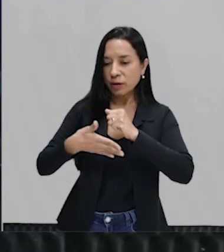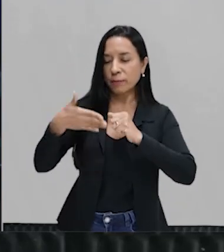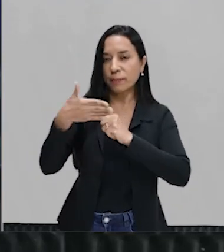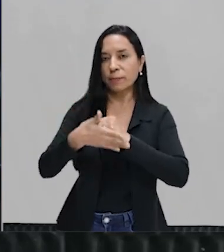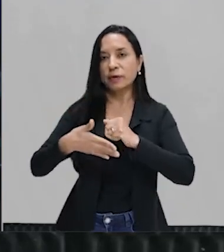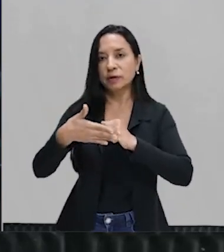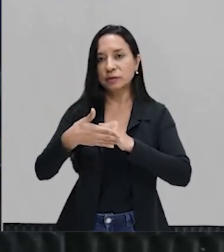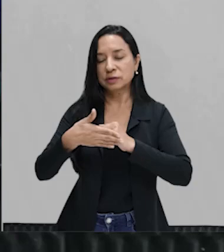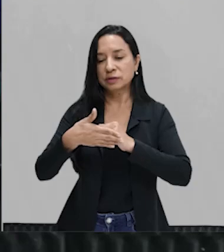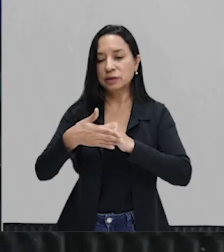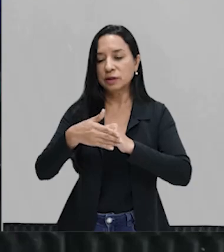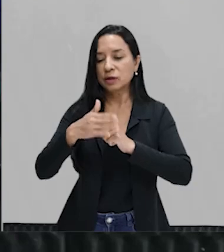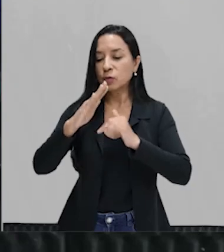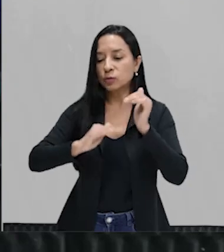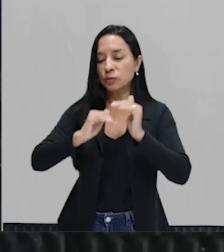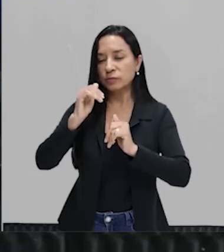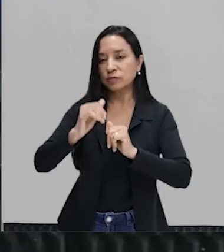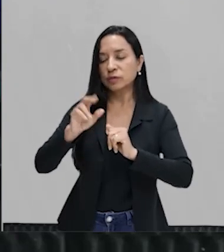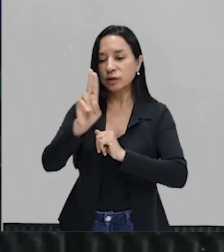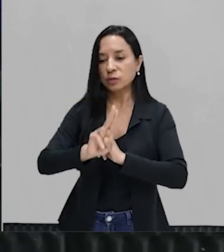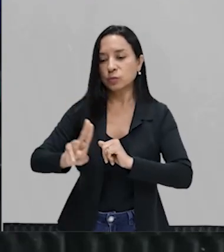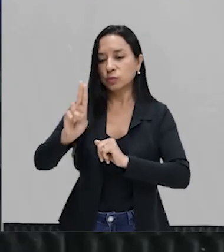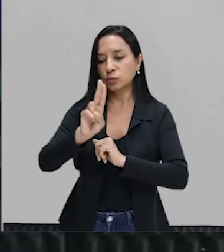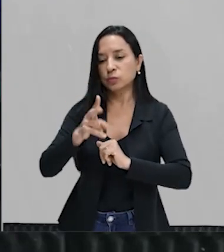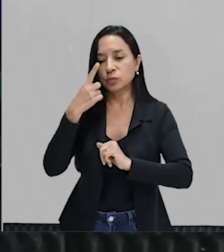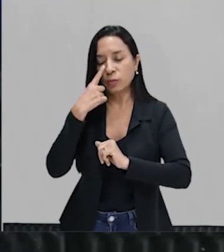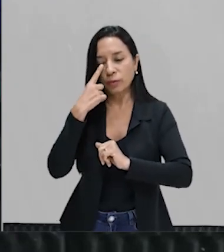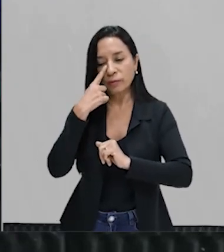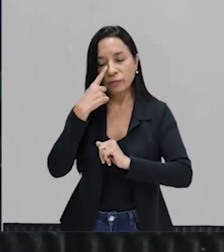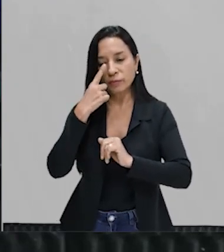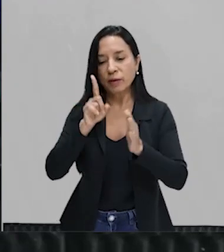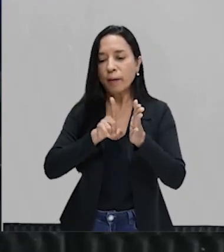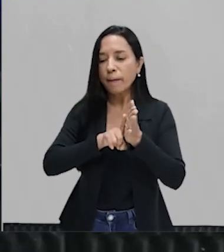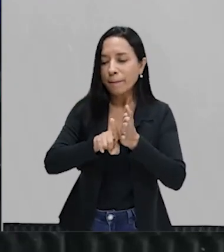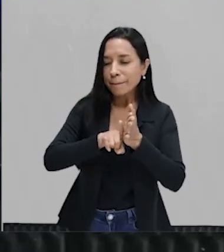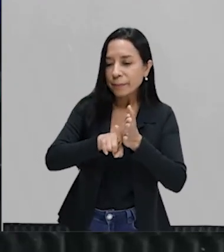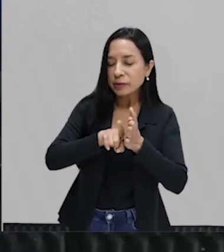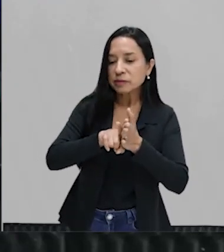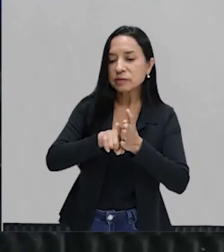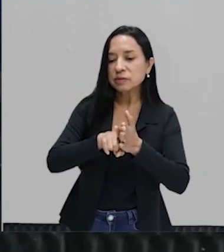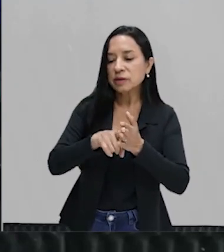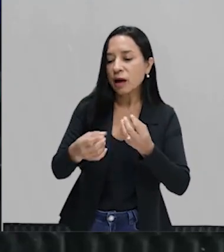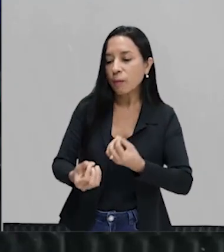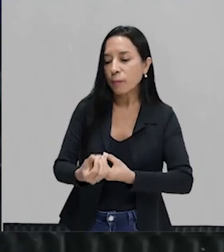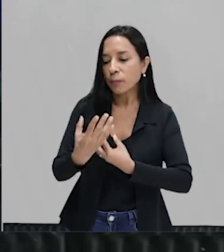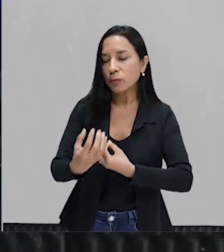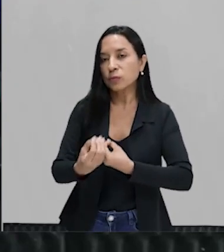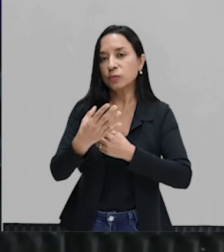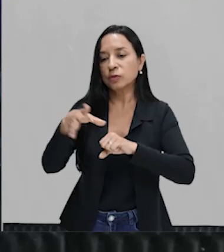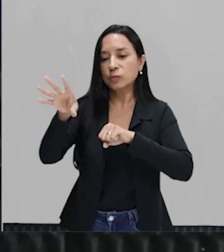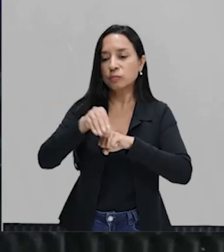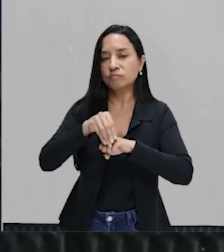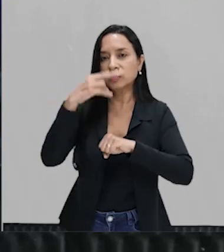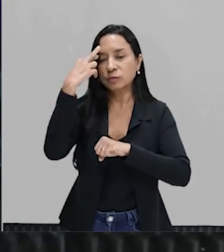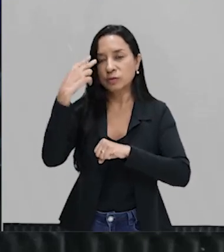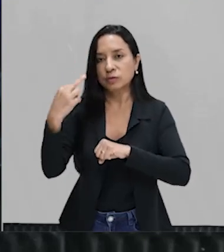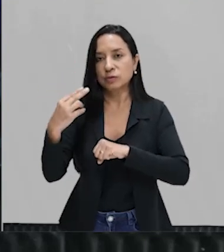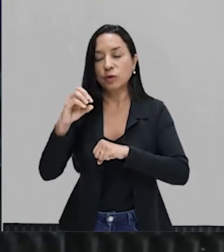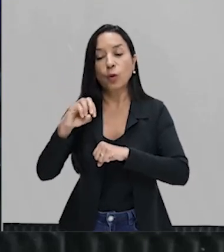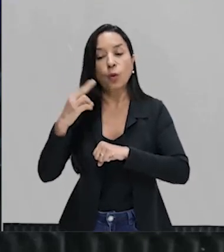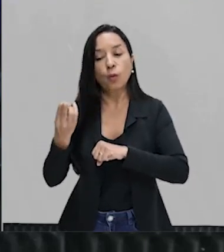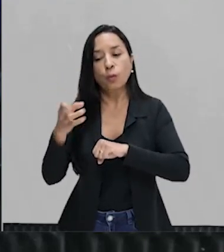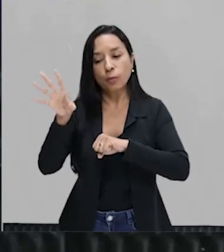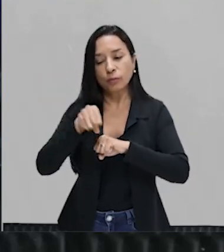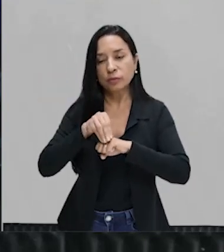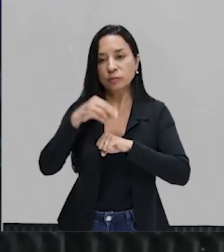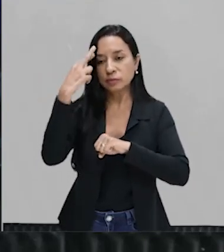historiadores utilizam para o quê? Para analisar, para produzir o conhecimento histórico, ou os conhecimentos